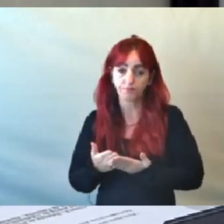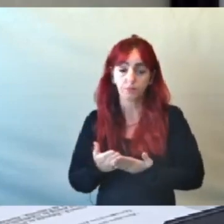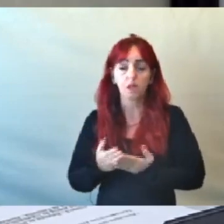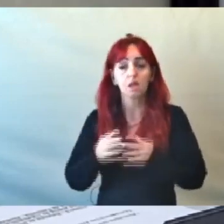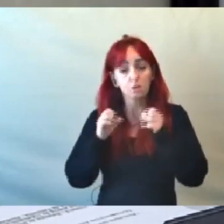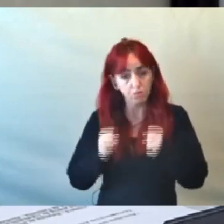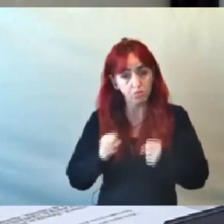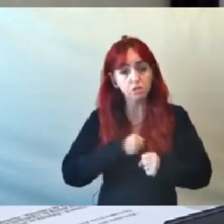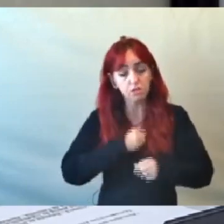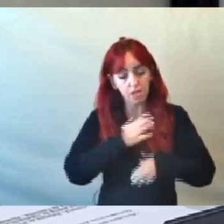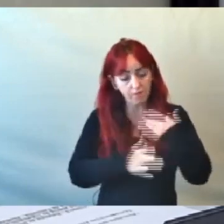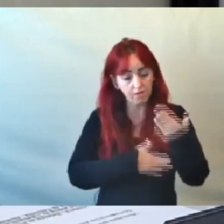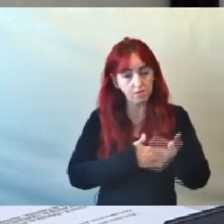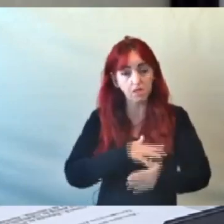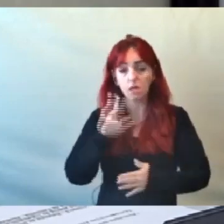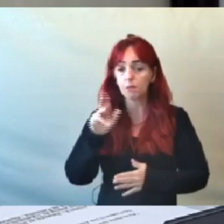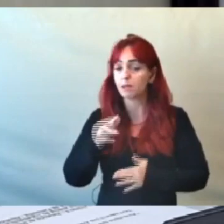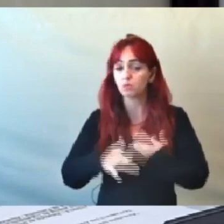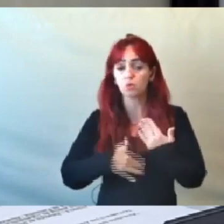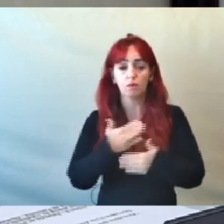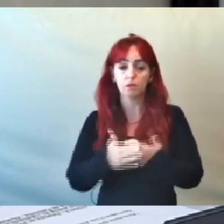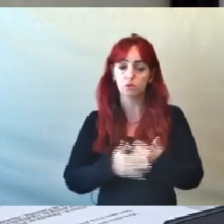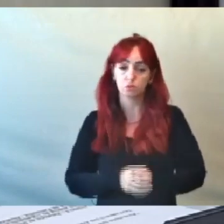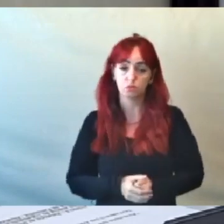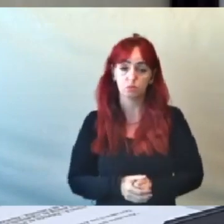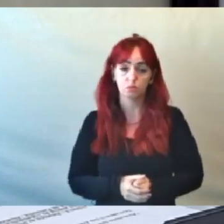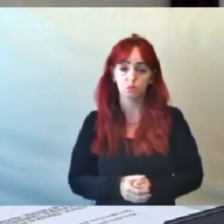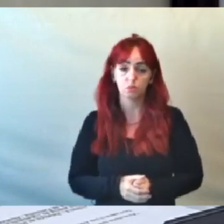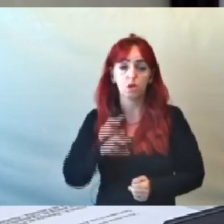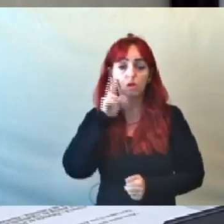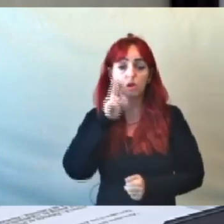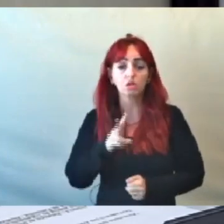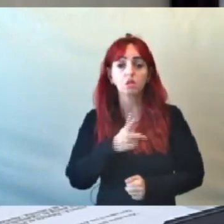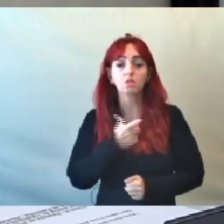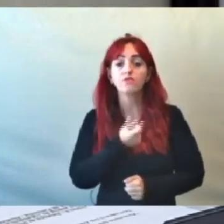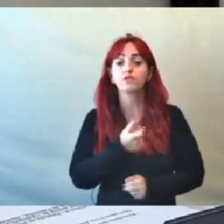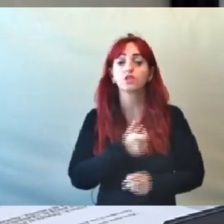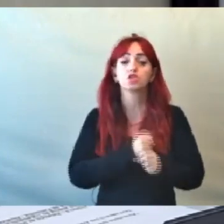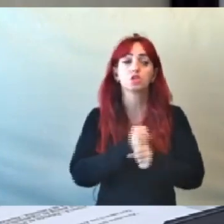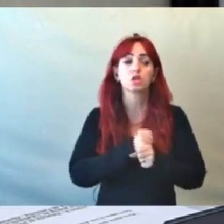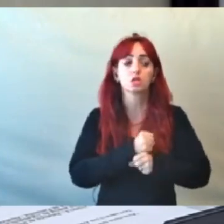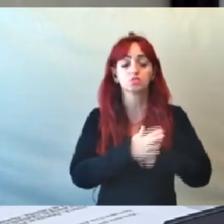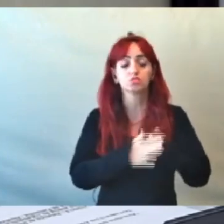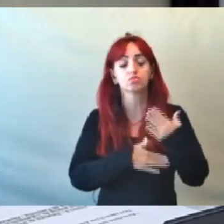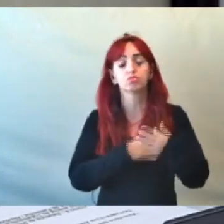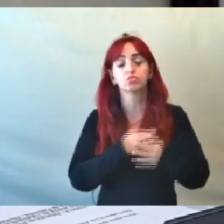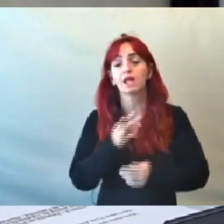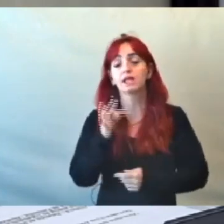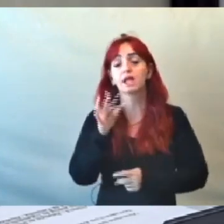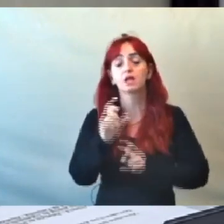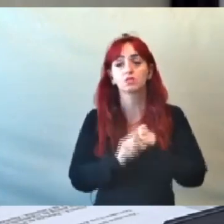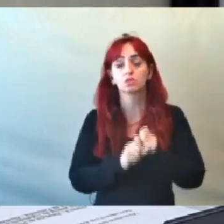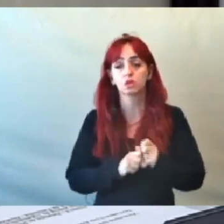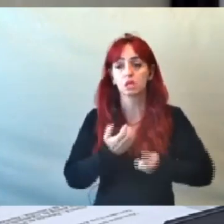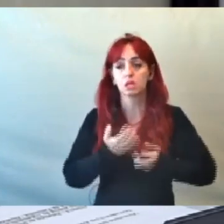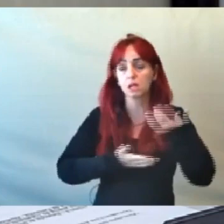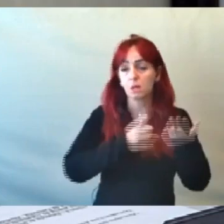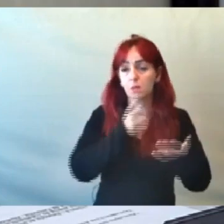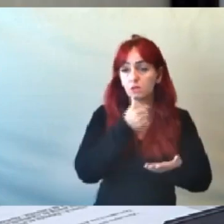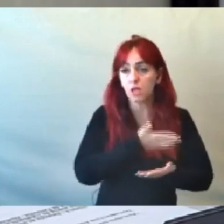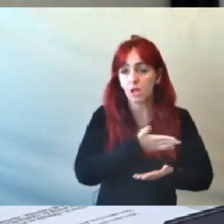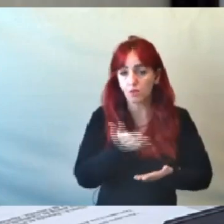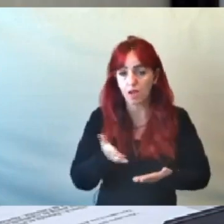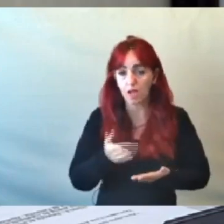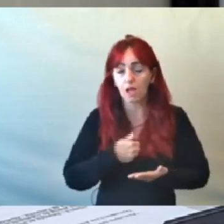avançou. Nós vimos nesses 20 anos a técnica de tratamento de água da lagoa prometendo em 10